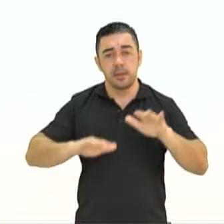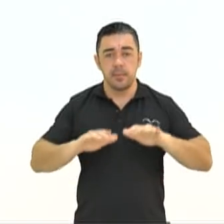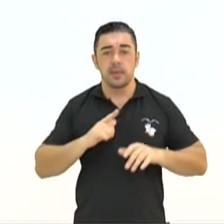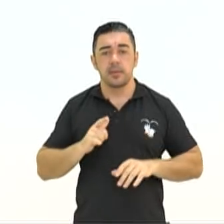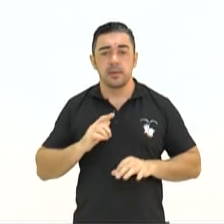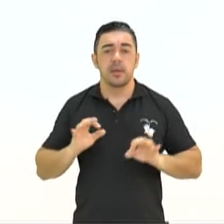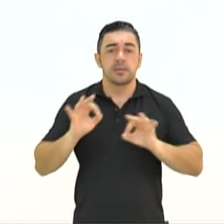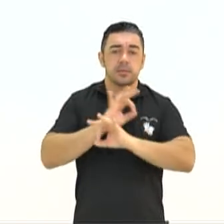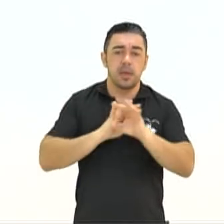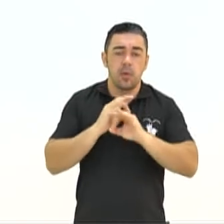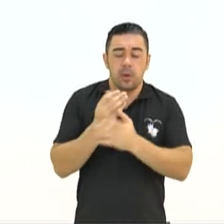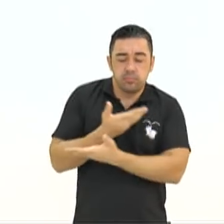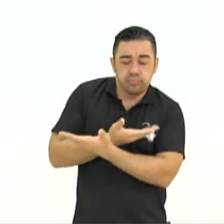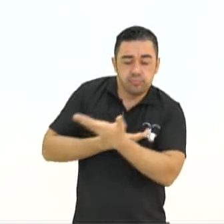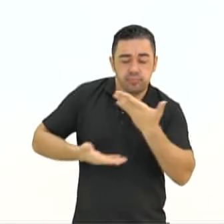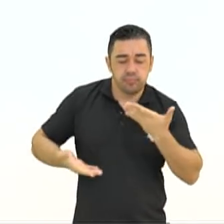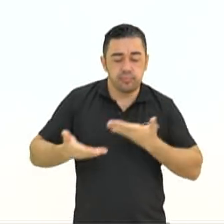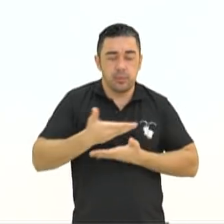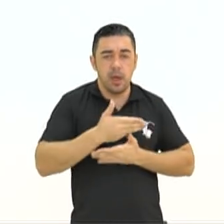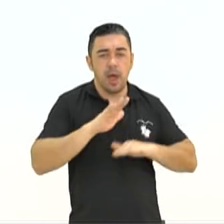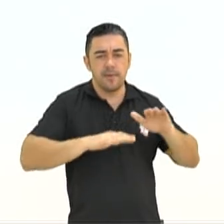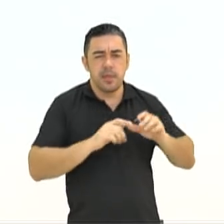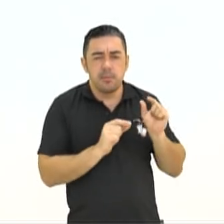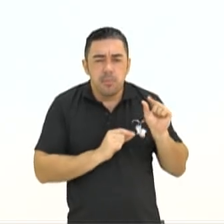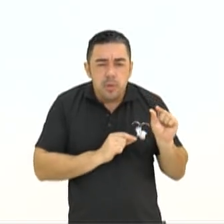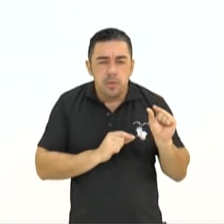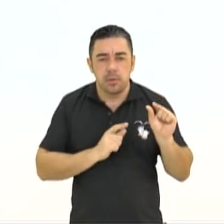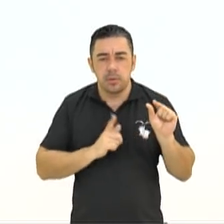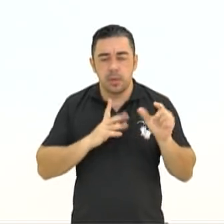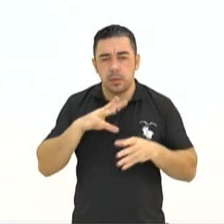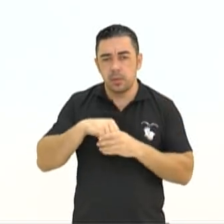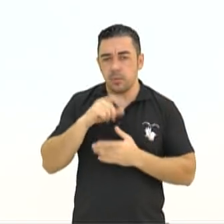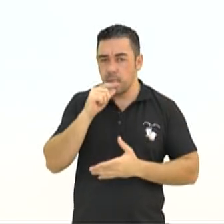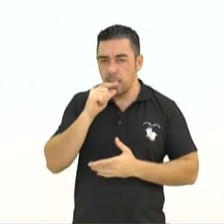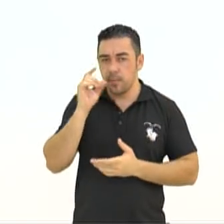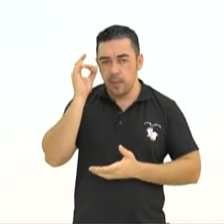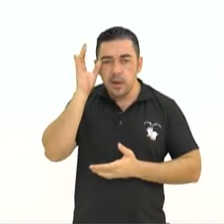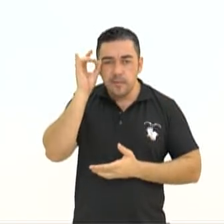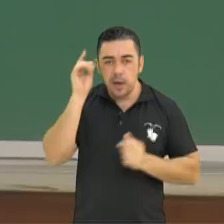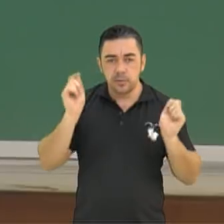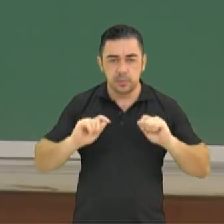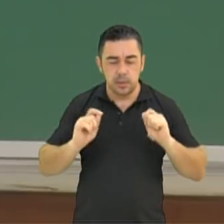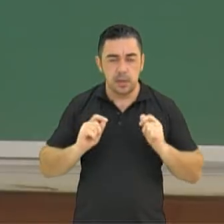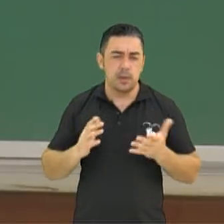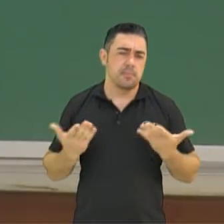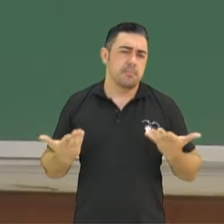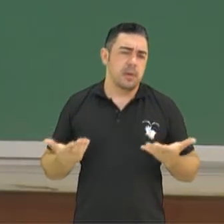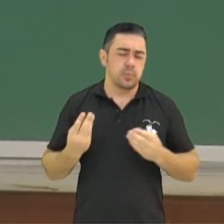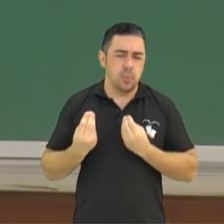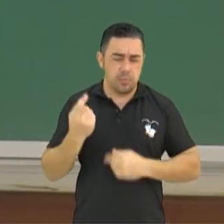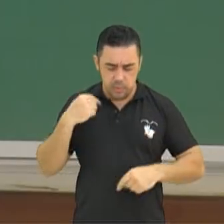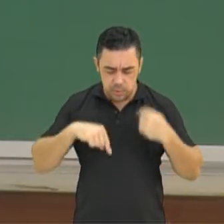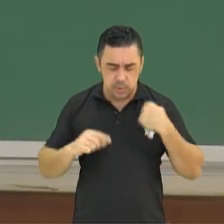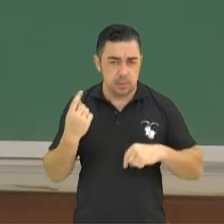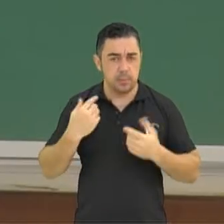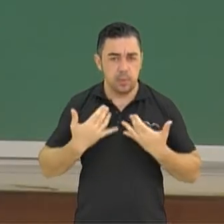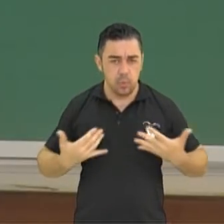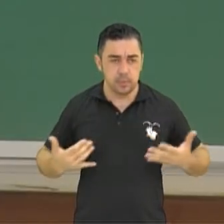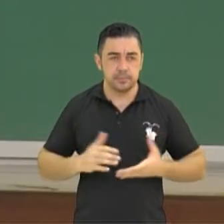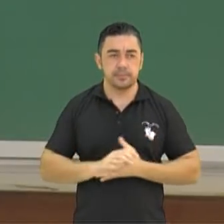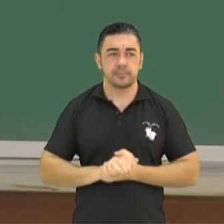célula, que são animais geralmente pequenininhos ou que vivem na água, que isso é mais fácil de fazer, tá? Mas está fazendo esse transporte de